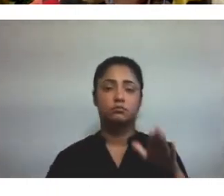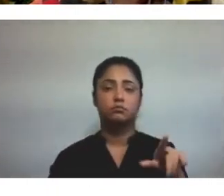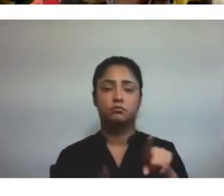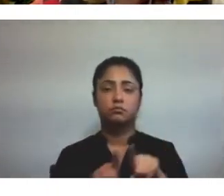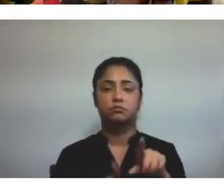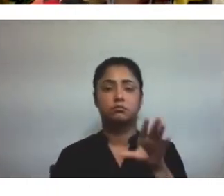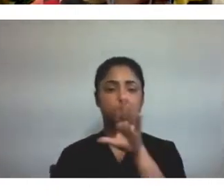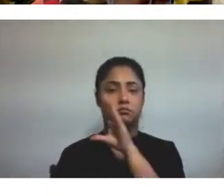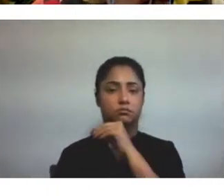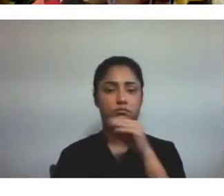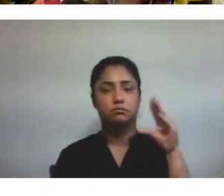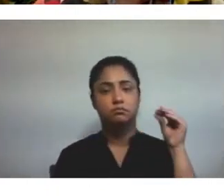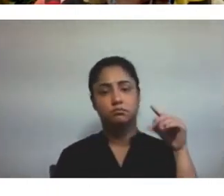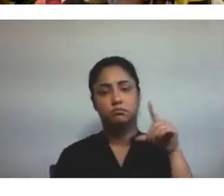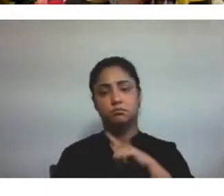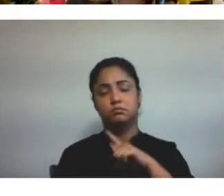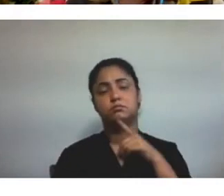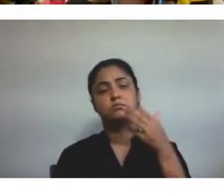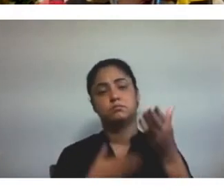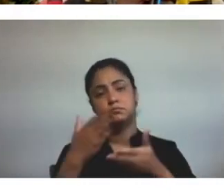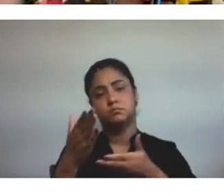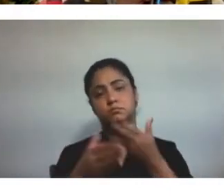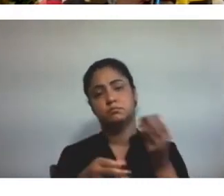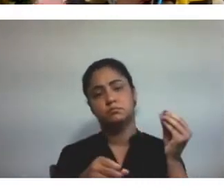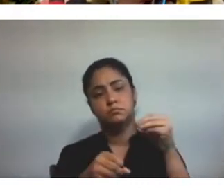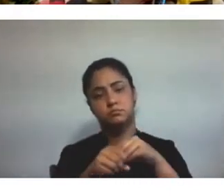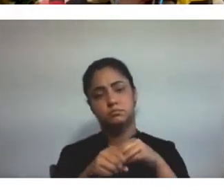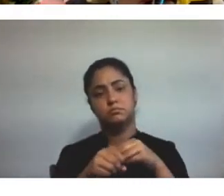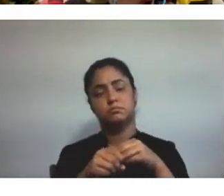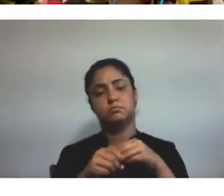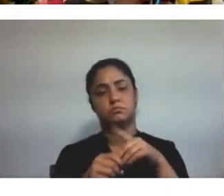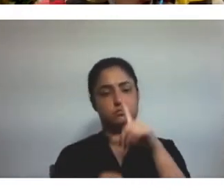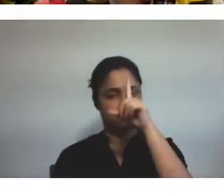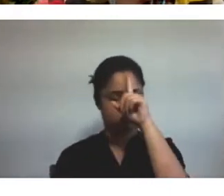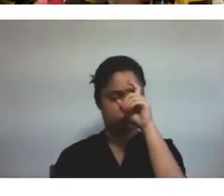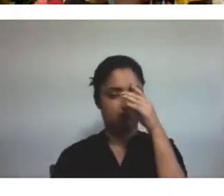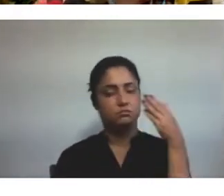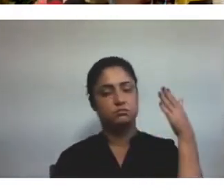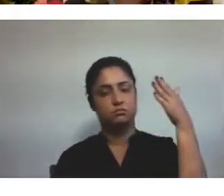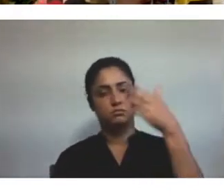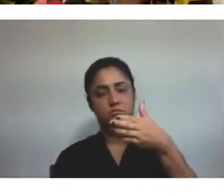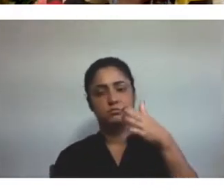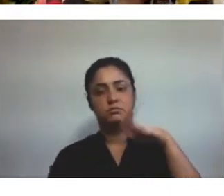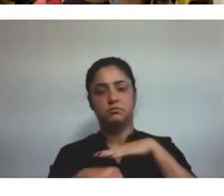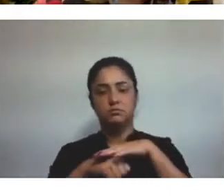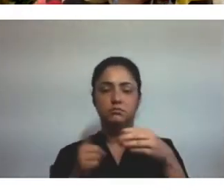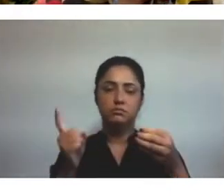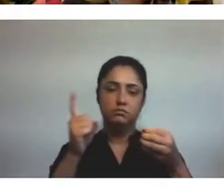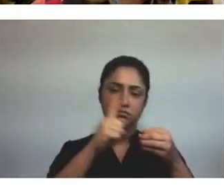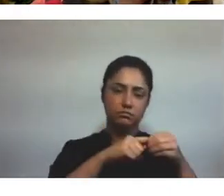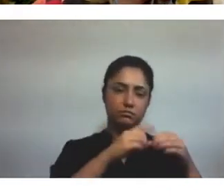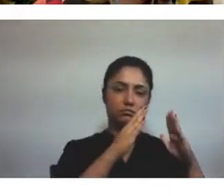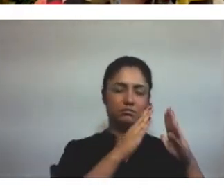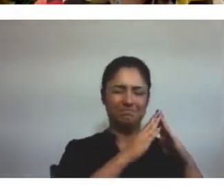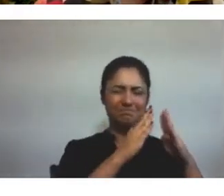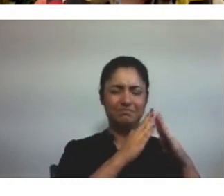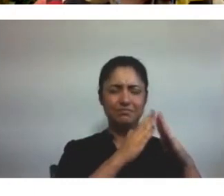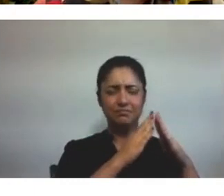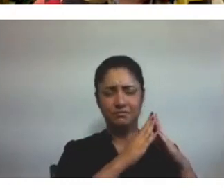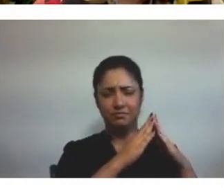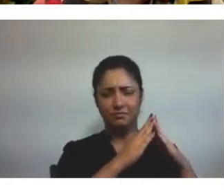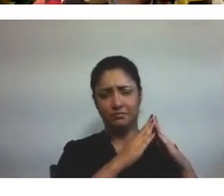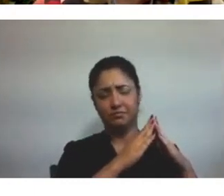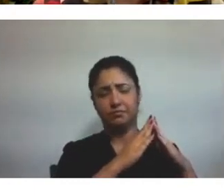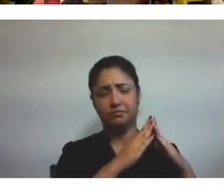alguns têm atendimento ambulatorial, que seria ir a uma consulta e voltar para sua casa, e alguns desses